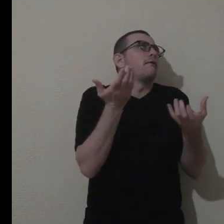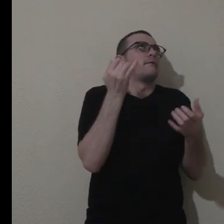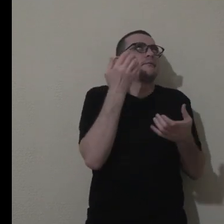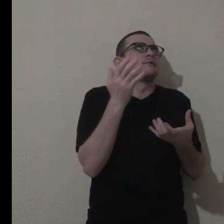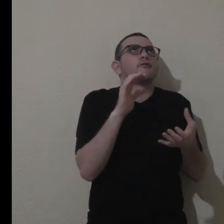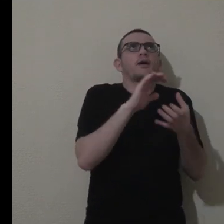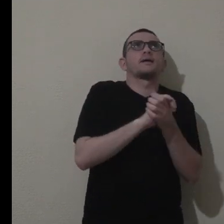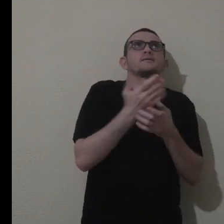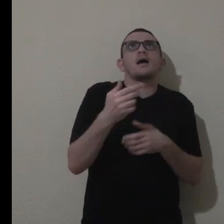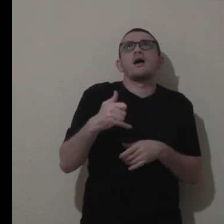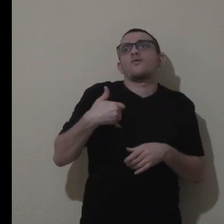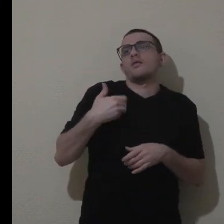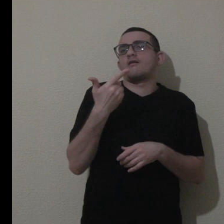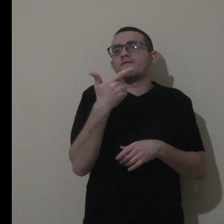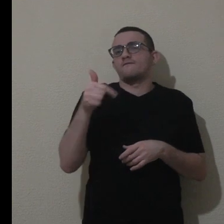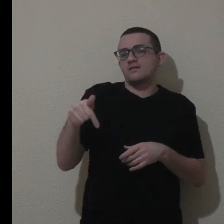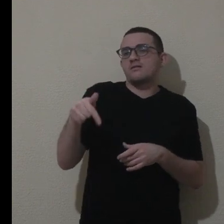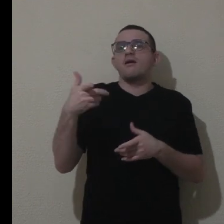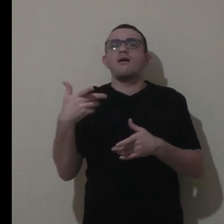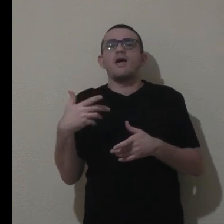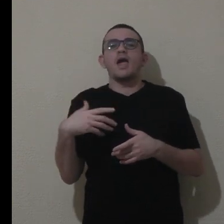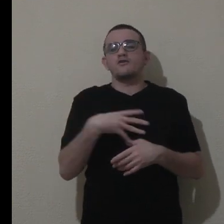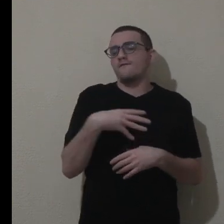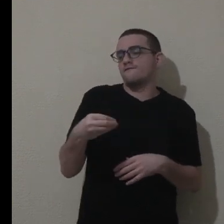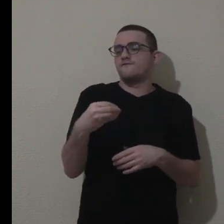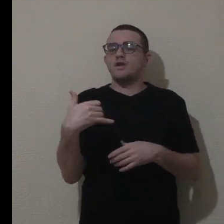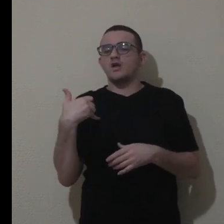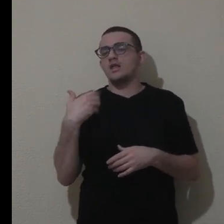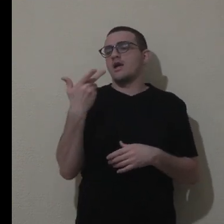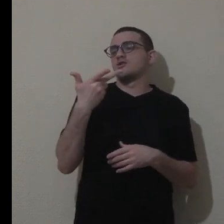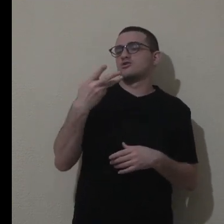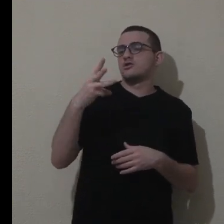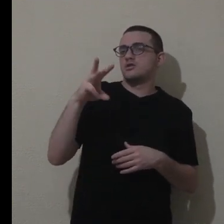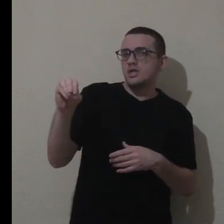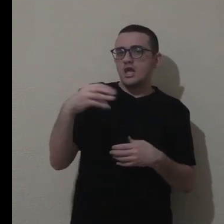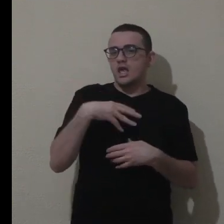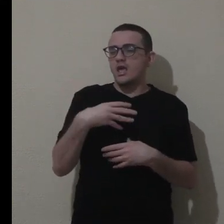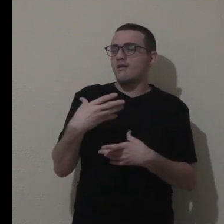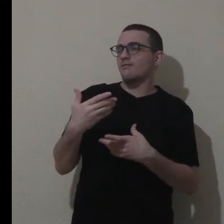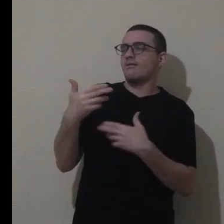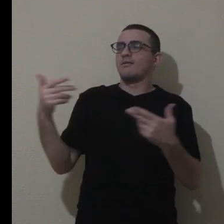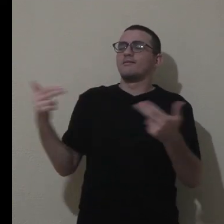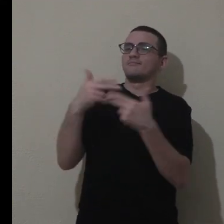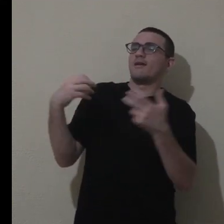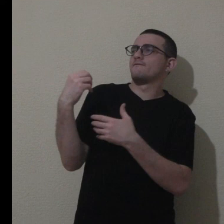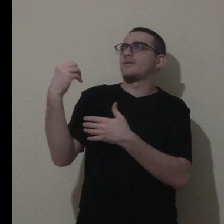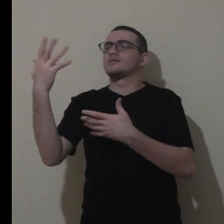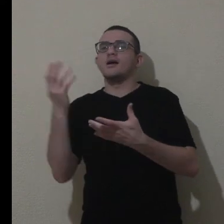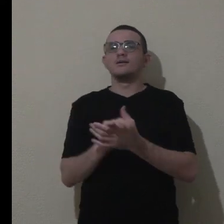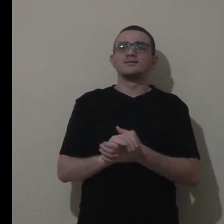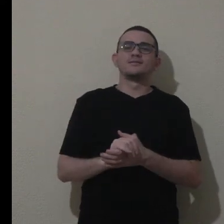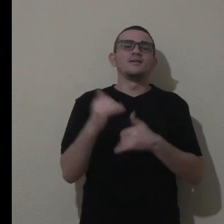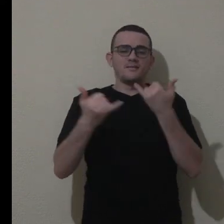com 27 anos, tal, vou ter filho com 30, 31, vou estar não sei aonde. Bom, brincadeira, né? Nem